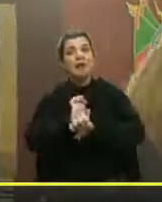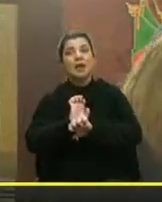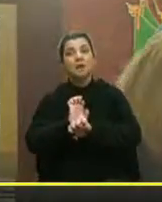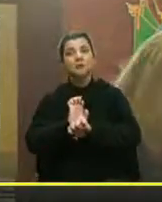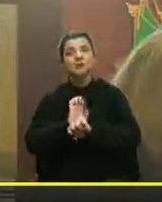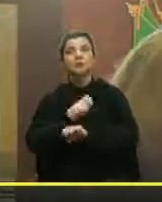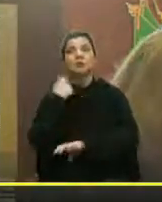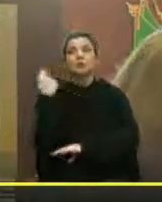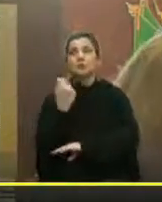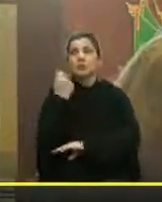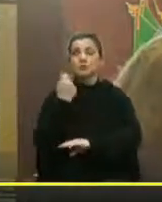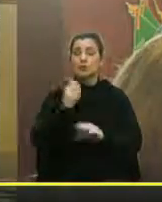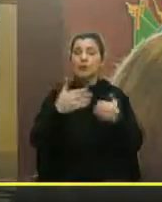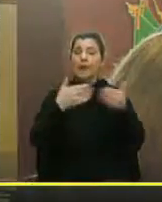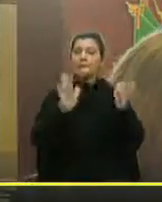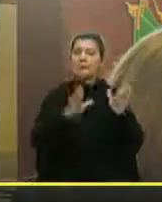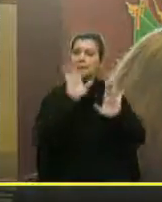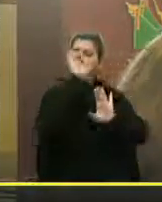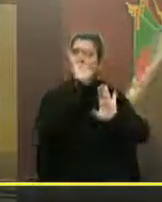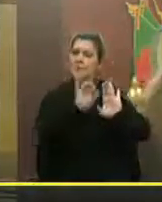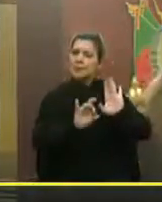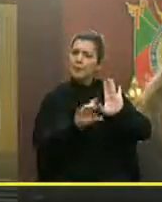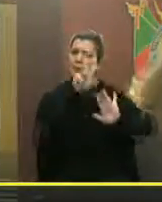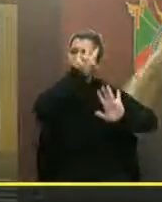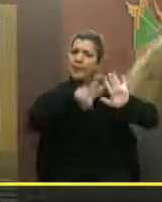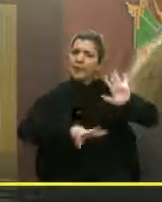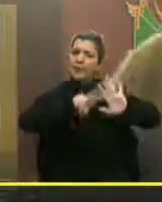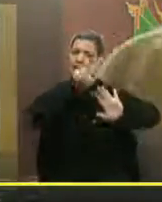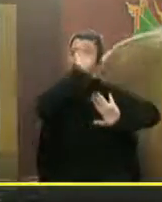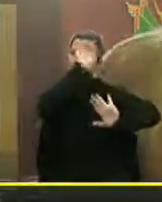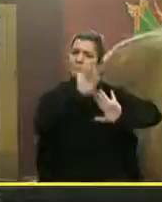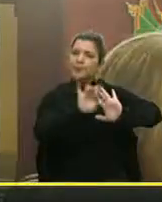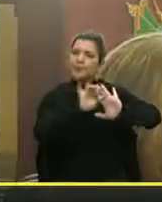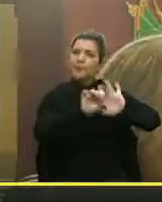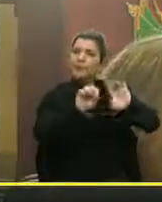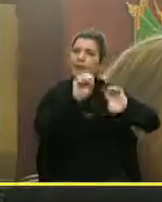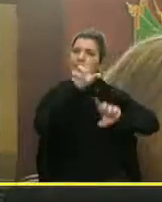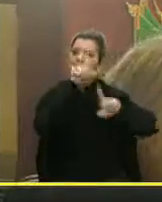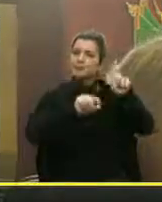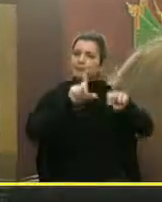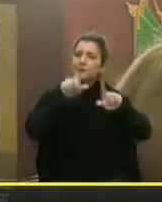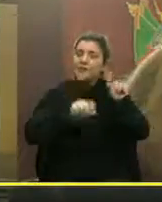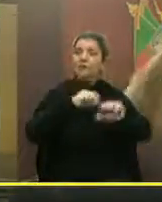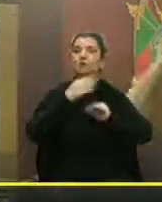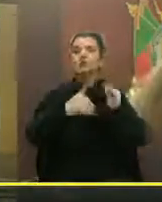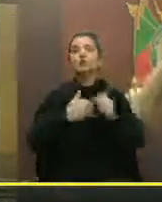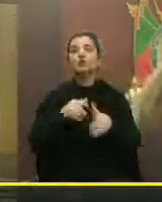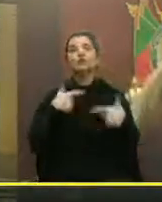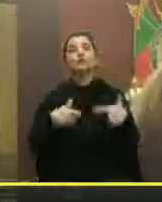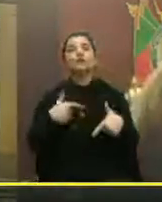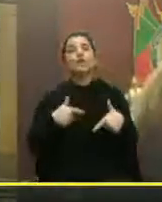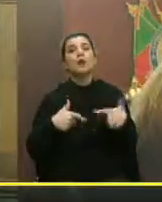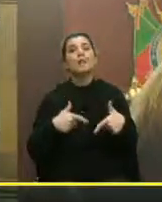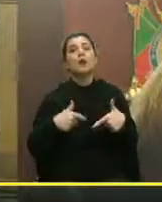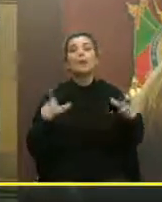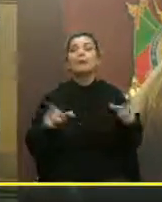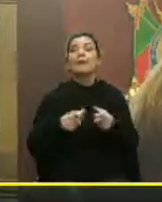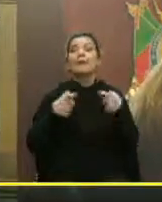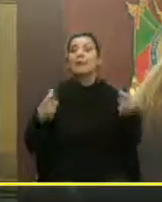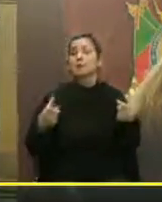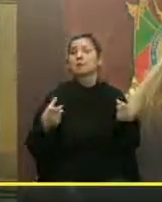abrindo uma por uma lendo uma por uma planejando uma por uma classe ficando todas elas de forma que foi um trabalho absolutamente